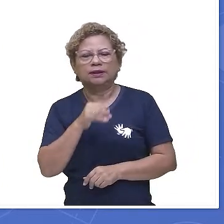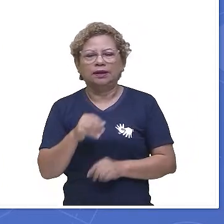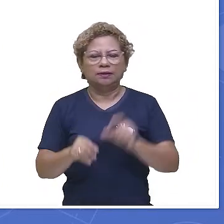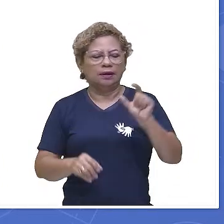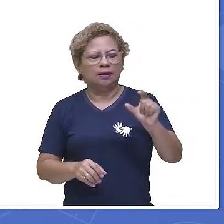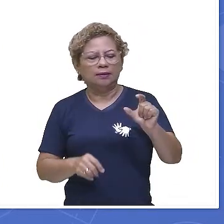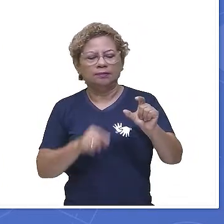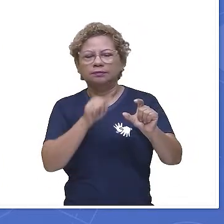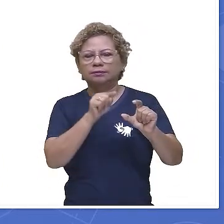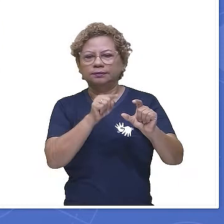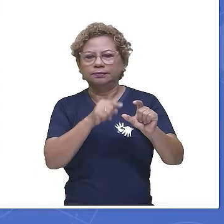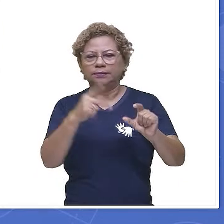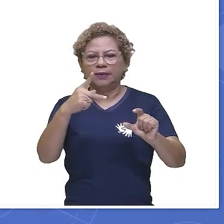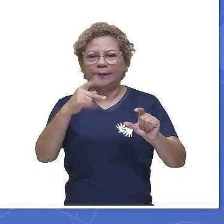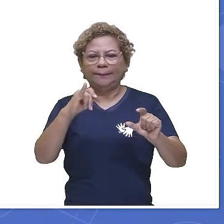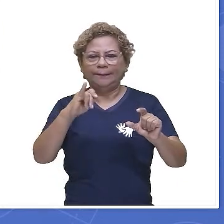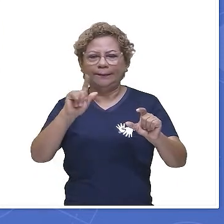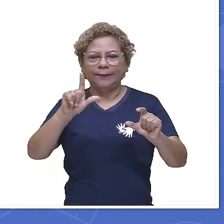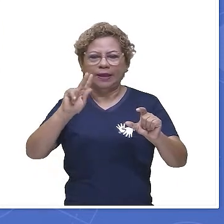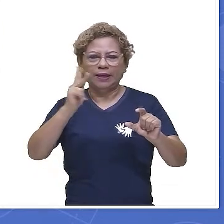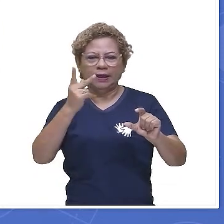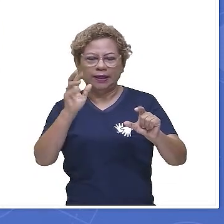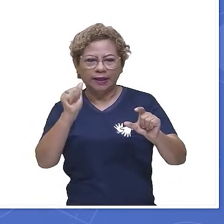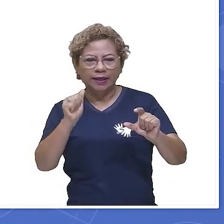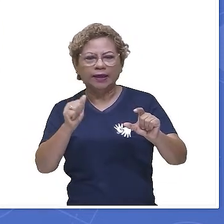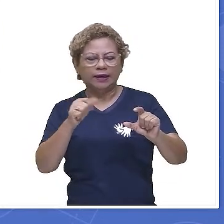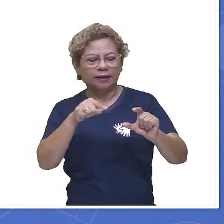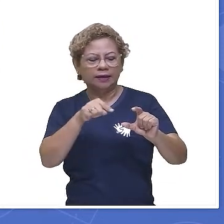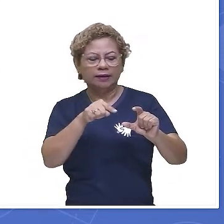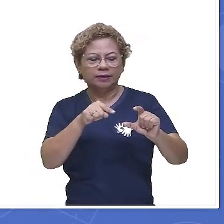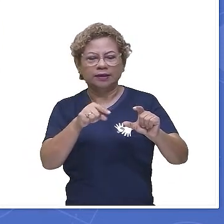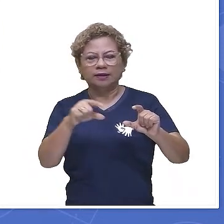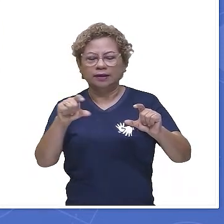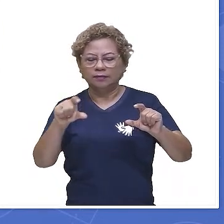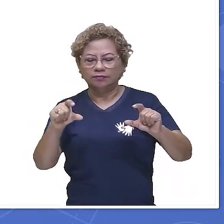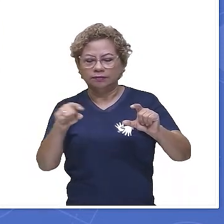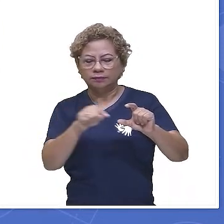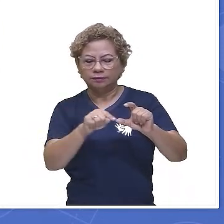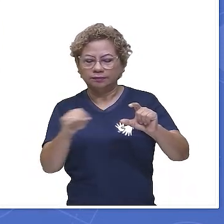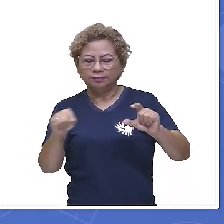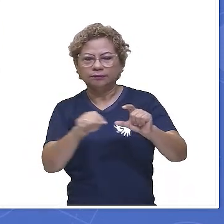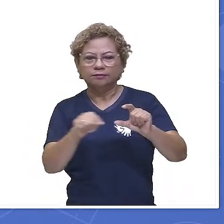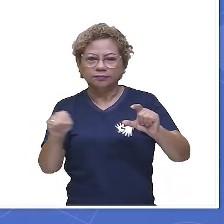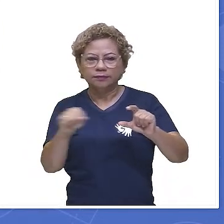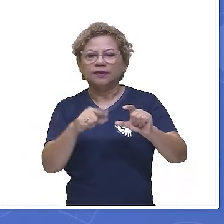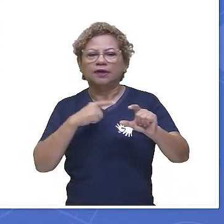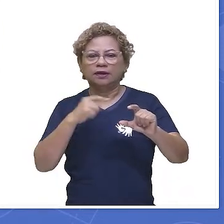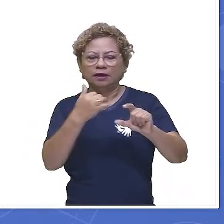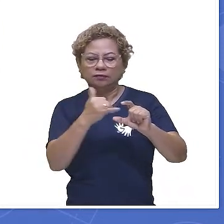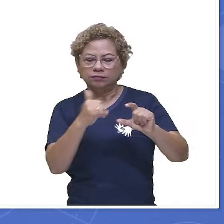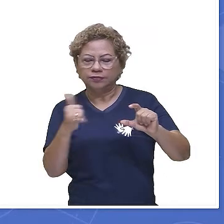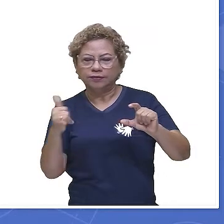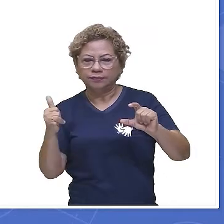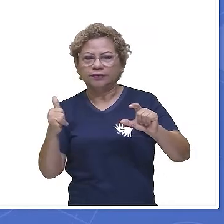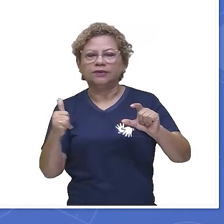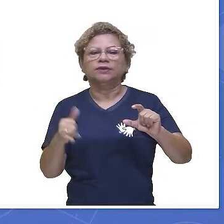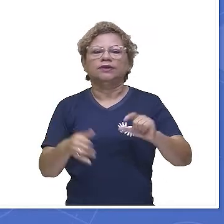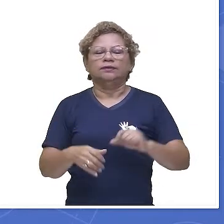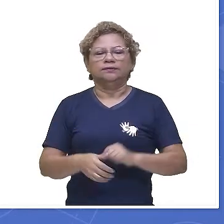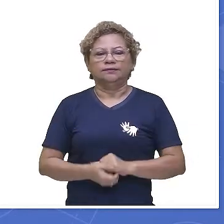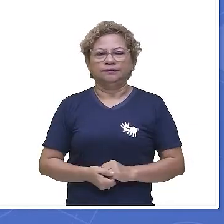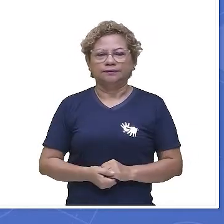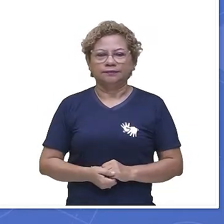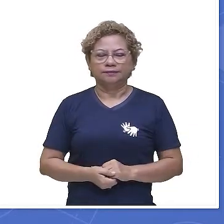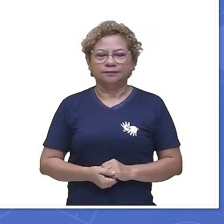né? Fazendo com que um pedaço de metal se torne magnético, certo? Aí nós temos corrente elétrica, nós temos campo